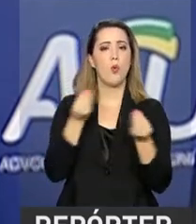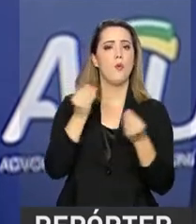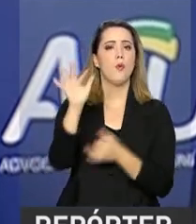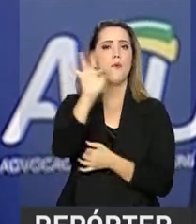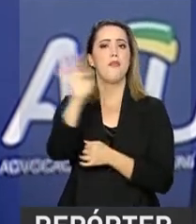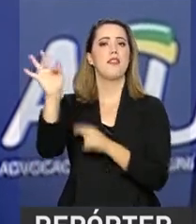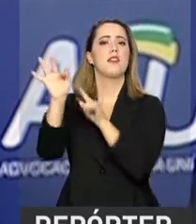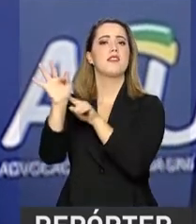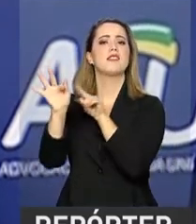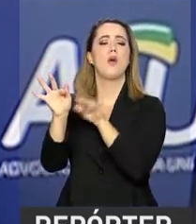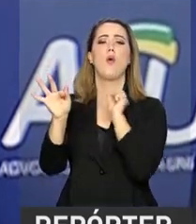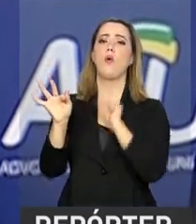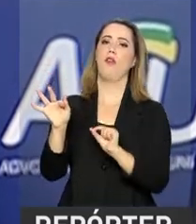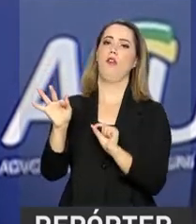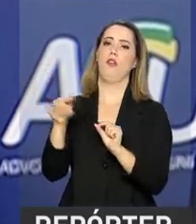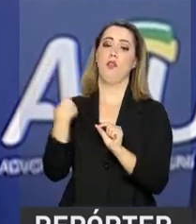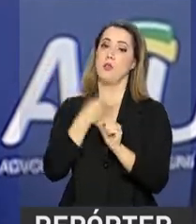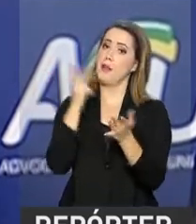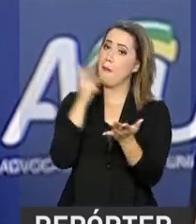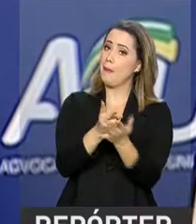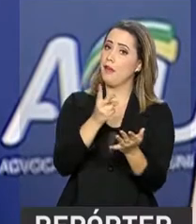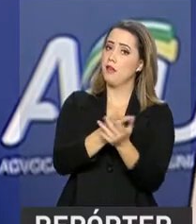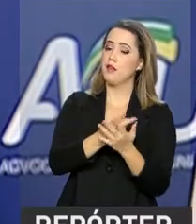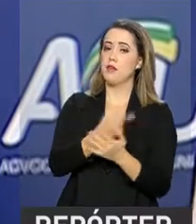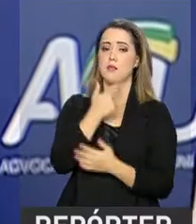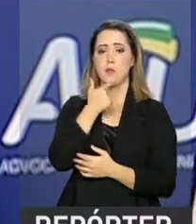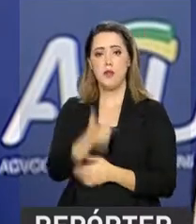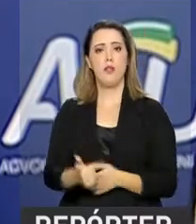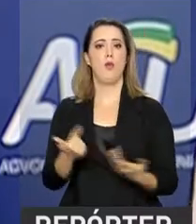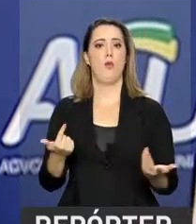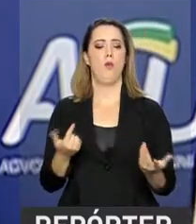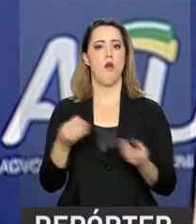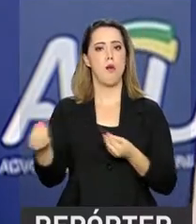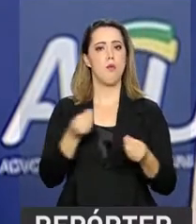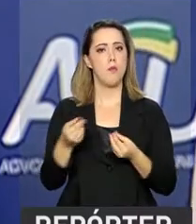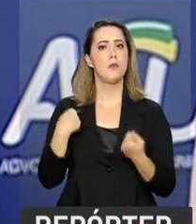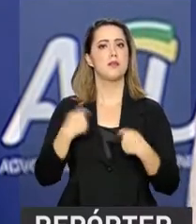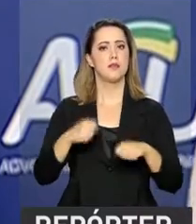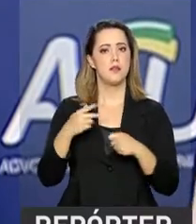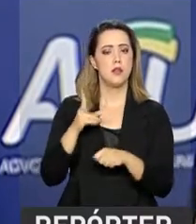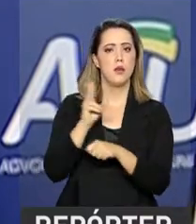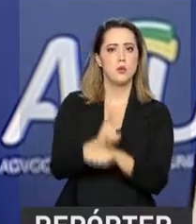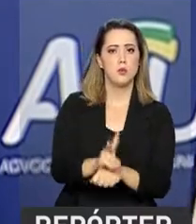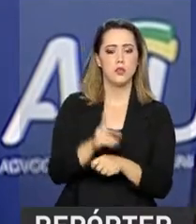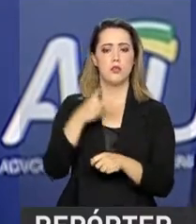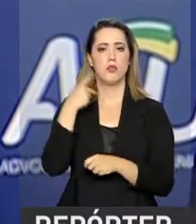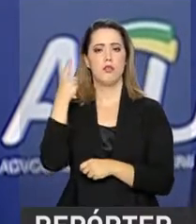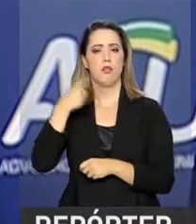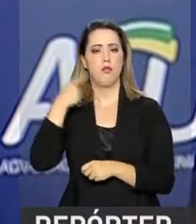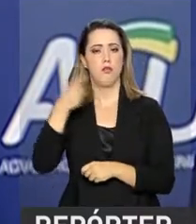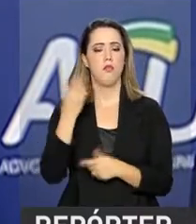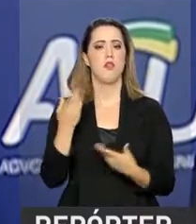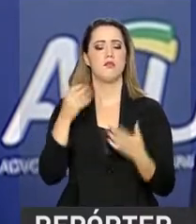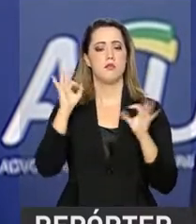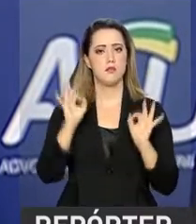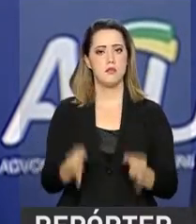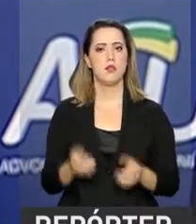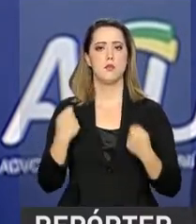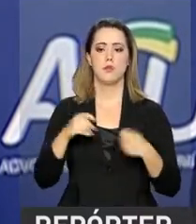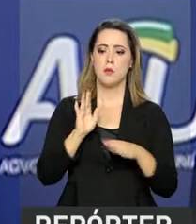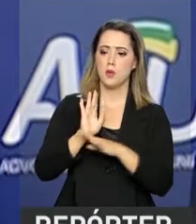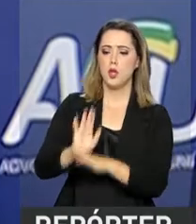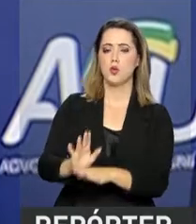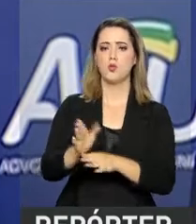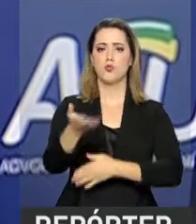cooperação falamos a mesma língua e fazemos uma defesa eficiente para isso precisamos contar com o apoio com suporte com a cooperação